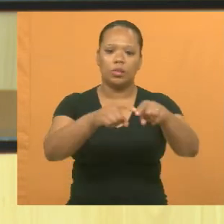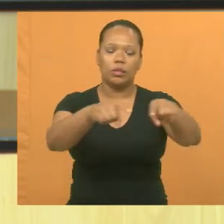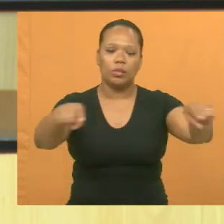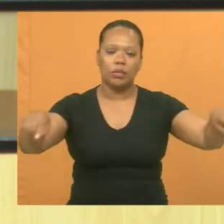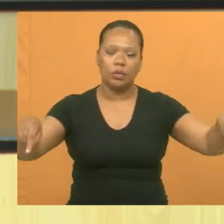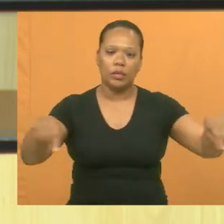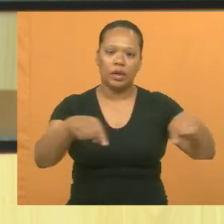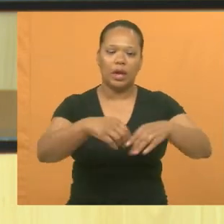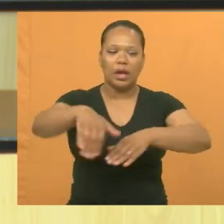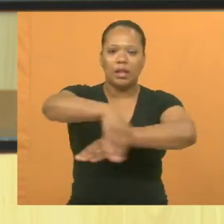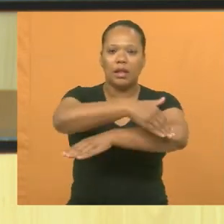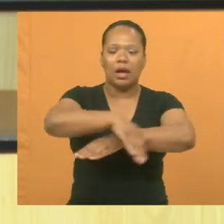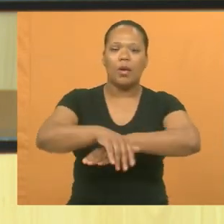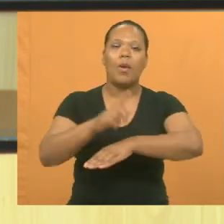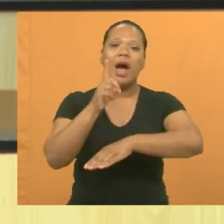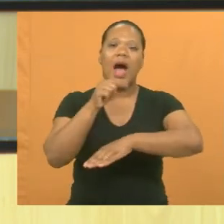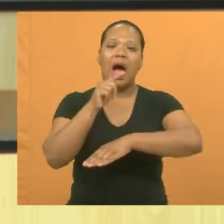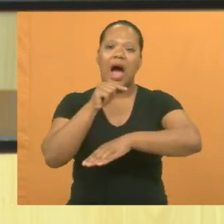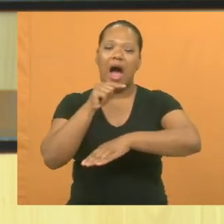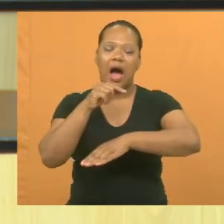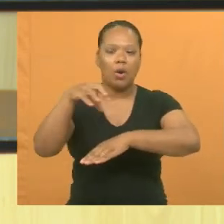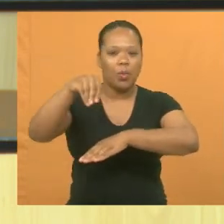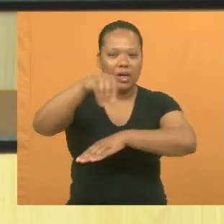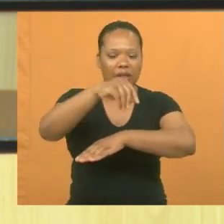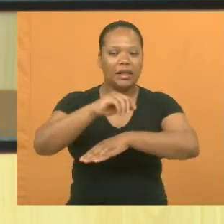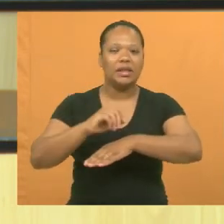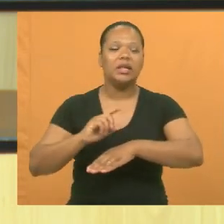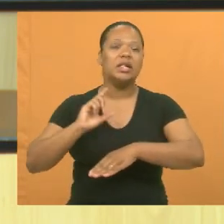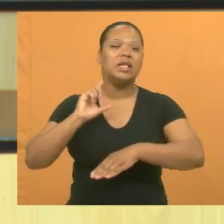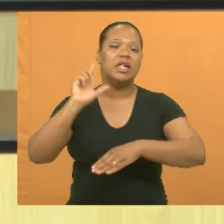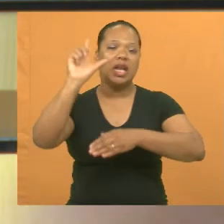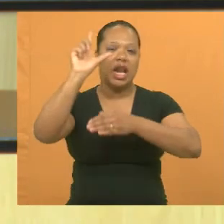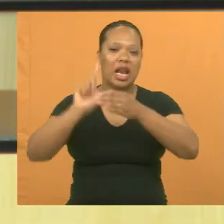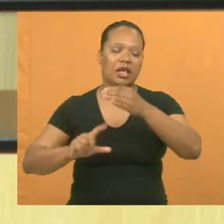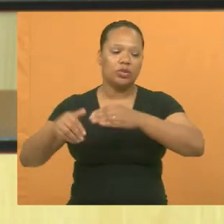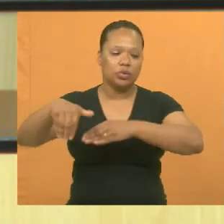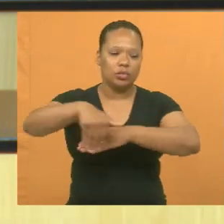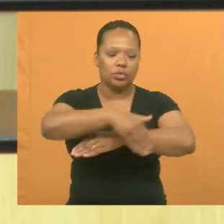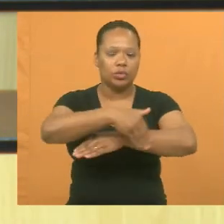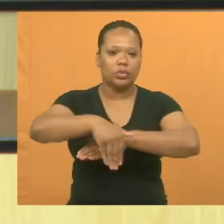muito lixo e terra na rua José Ribeiro,